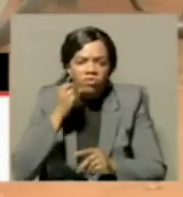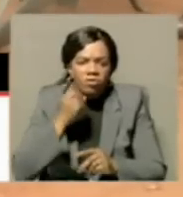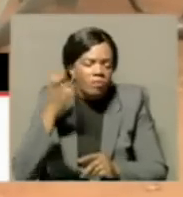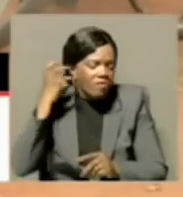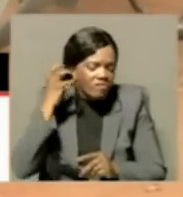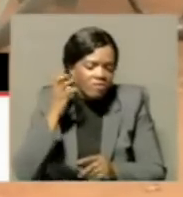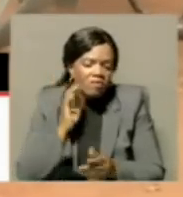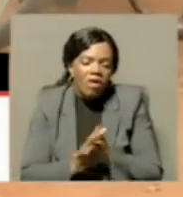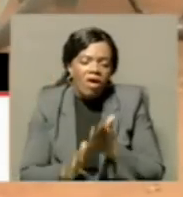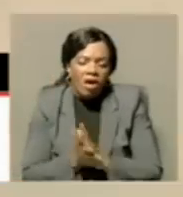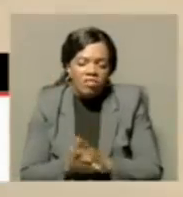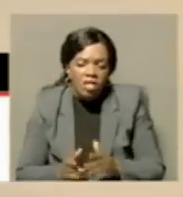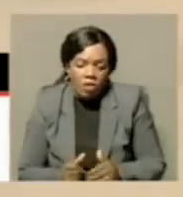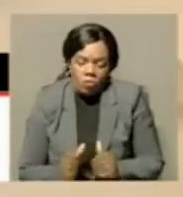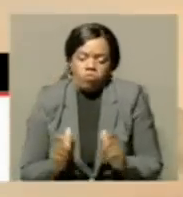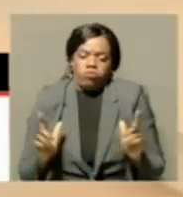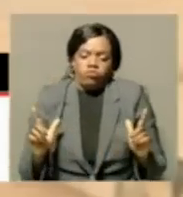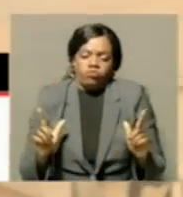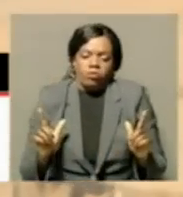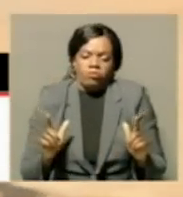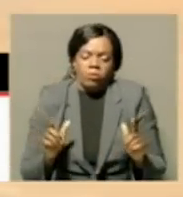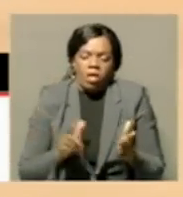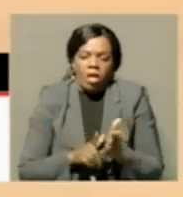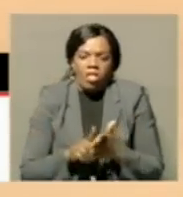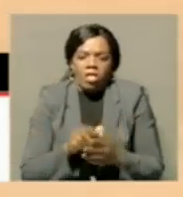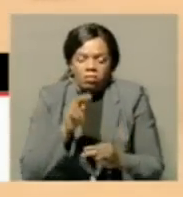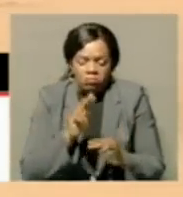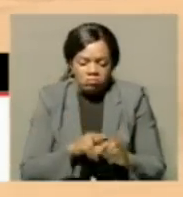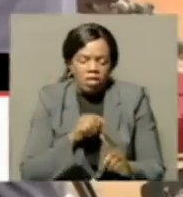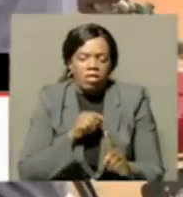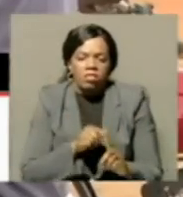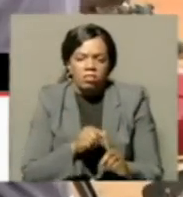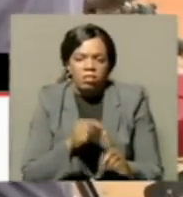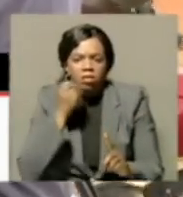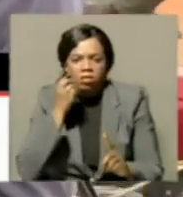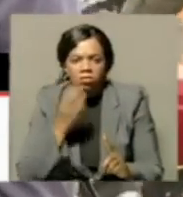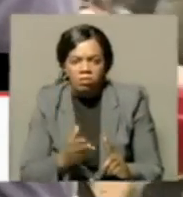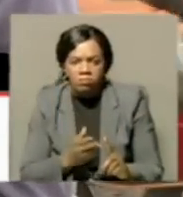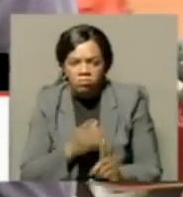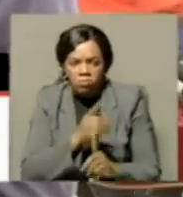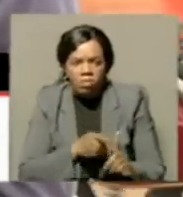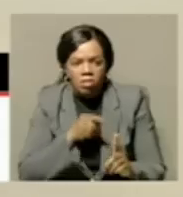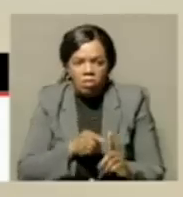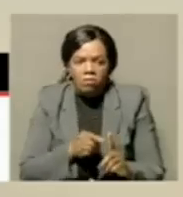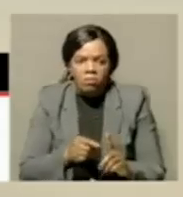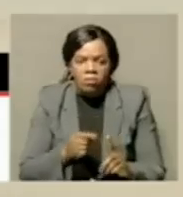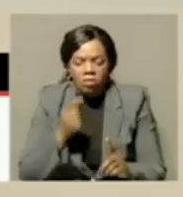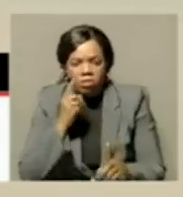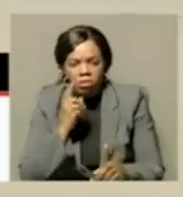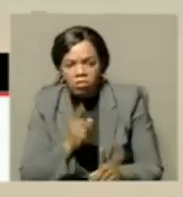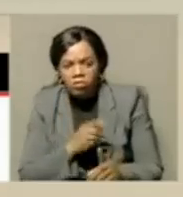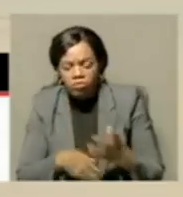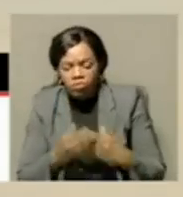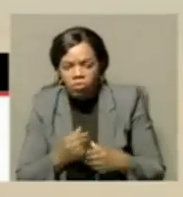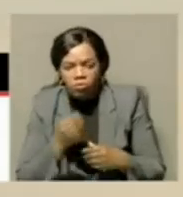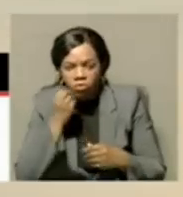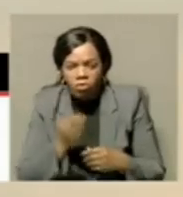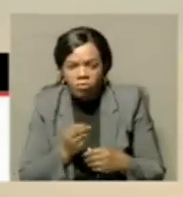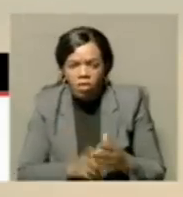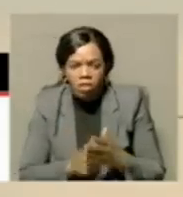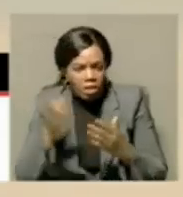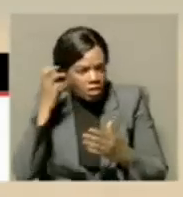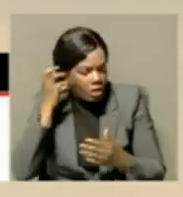Os mototaxistas dizem que foram apanhados em contramão, mas vão cumprir a medida do governo provincial